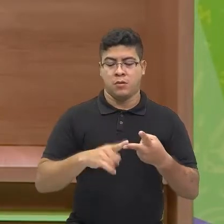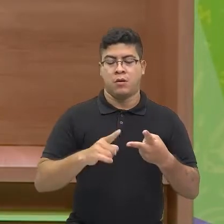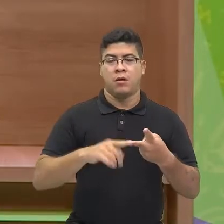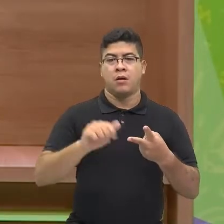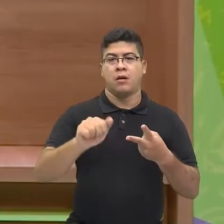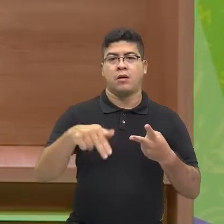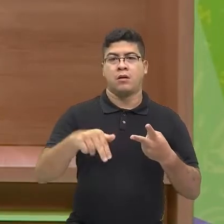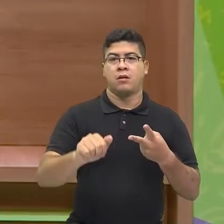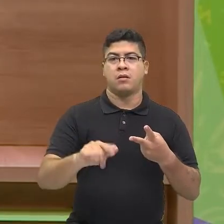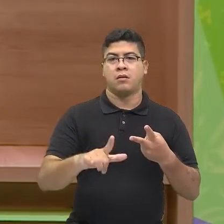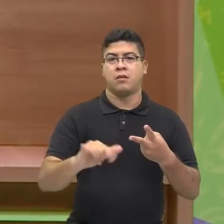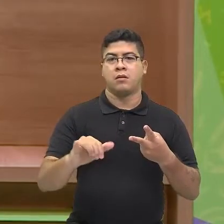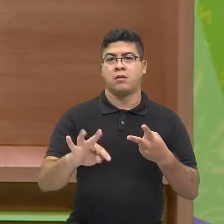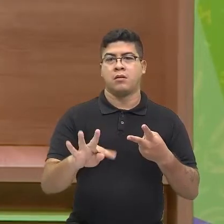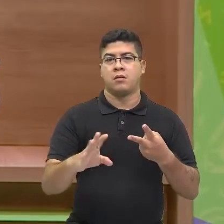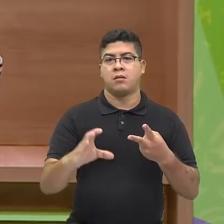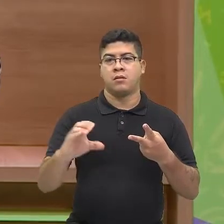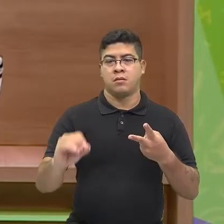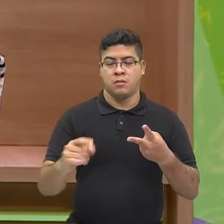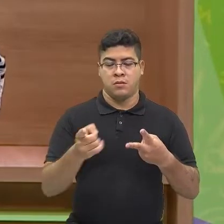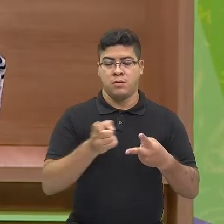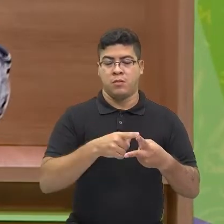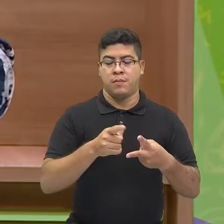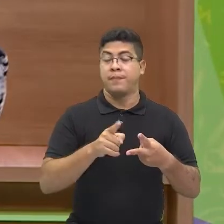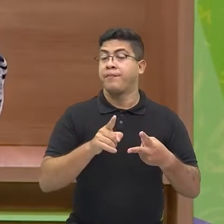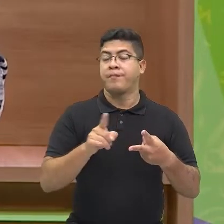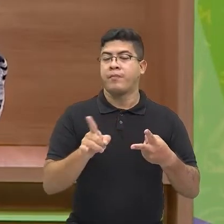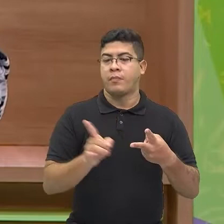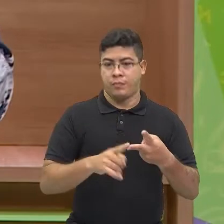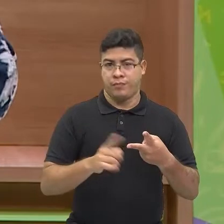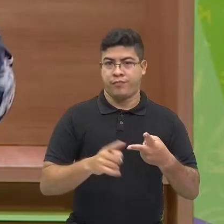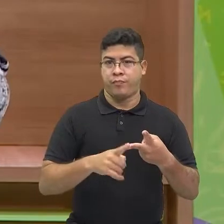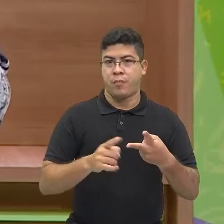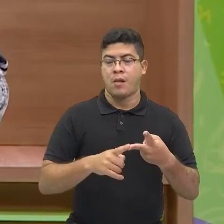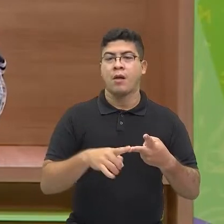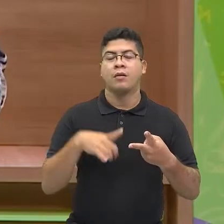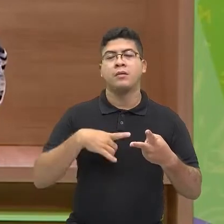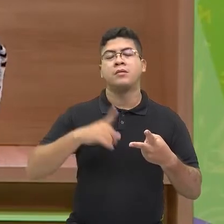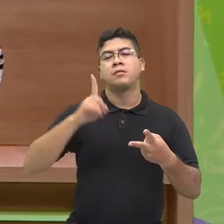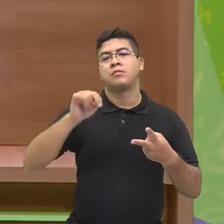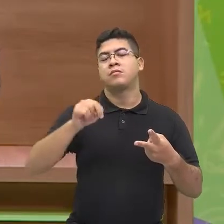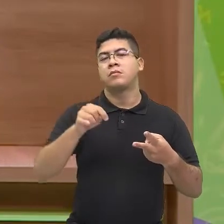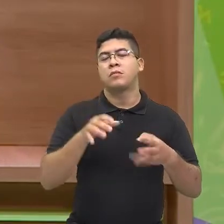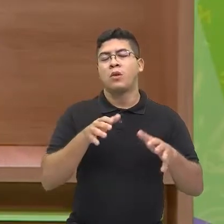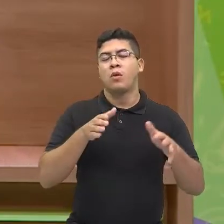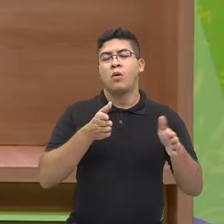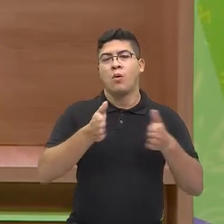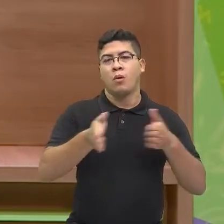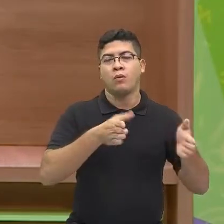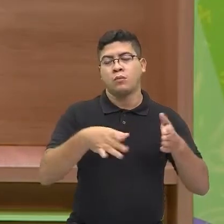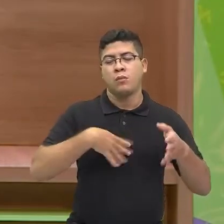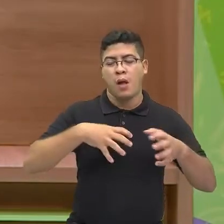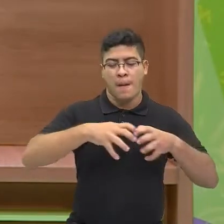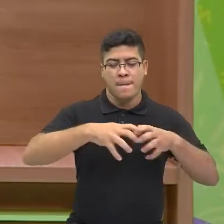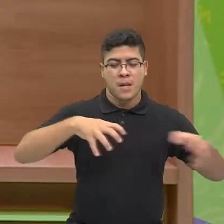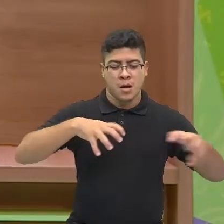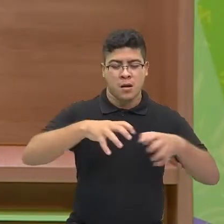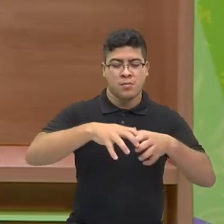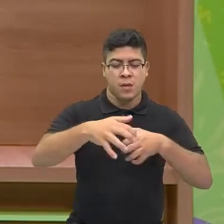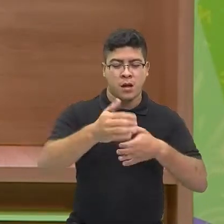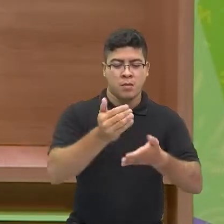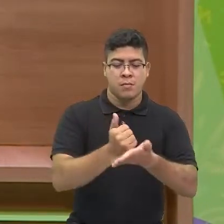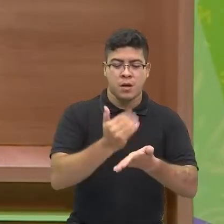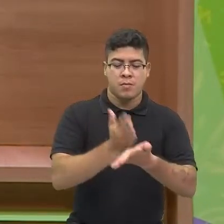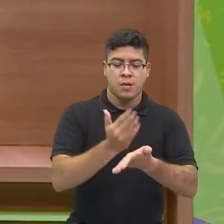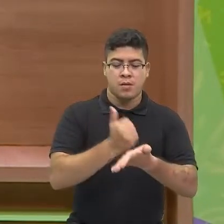O que é esse cubismo analítico? O cubismo analítico foi um momento que os cubistas fragmentaram tanto a imagem que nem